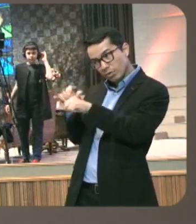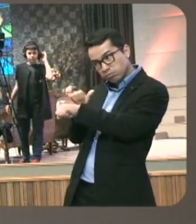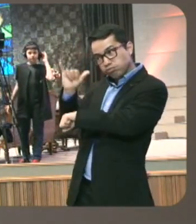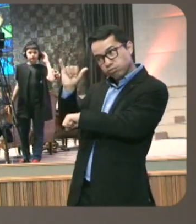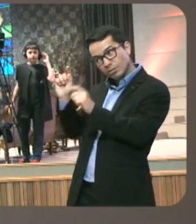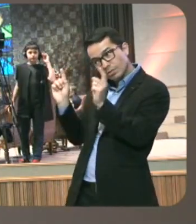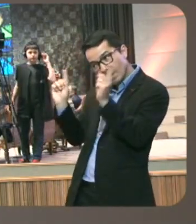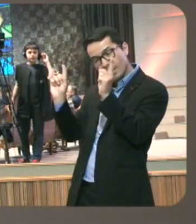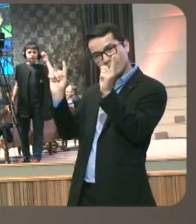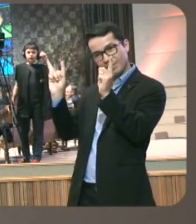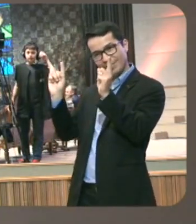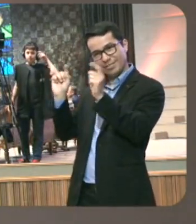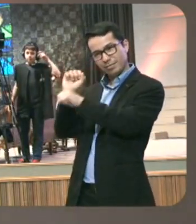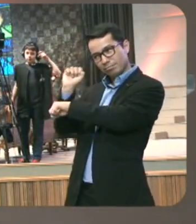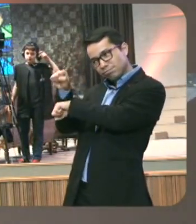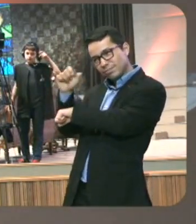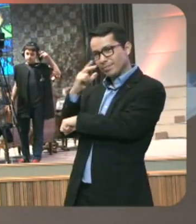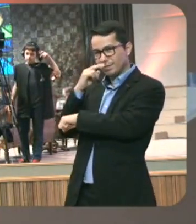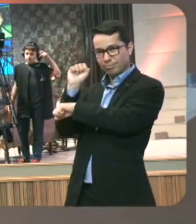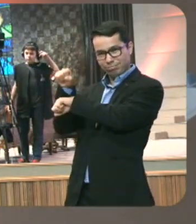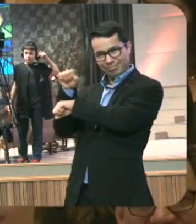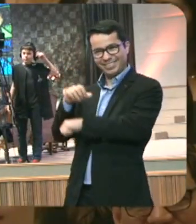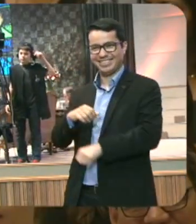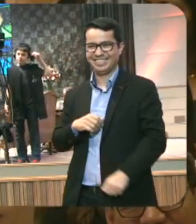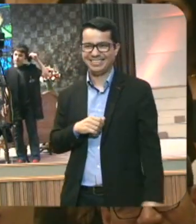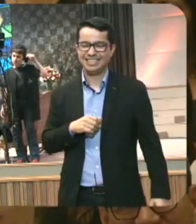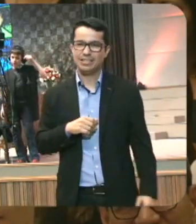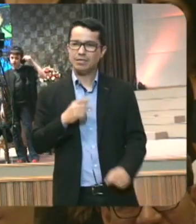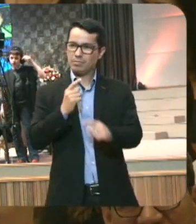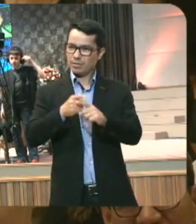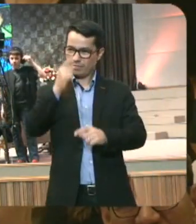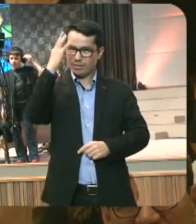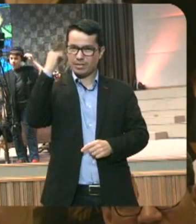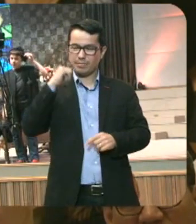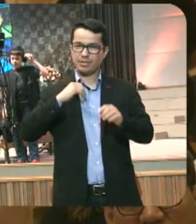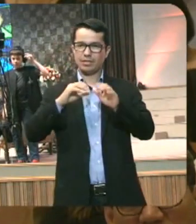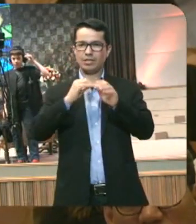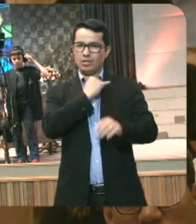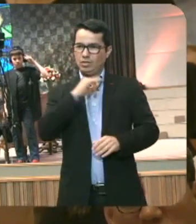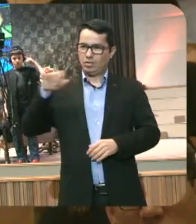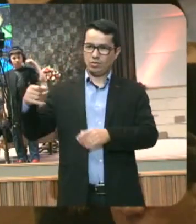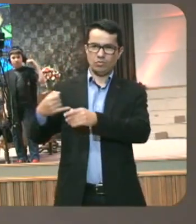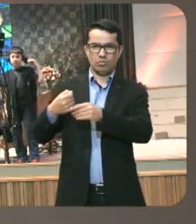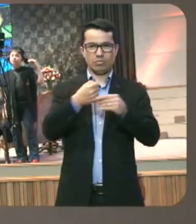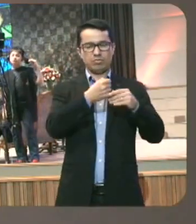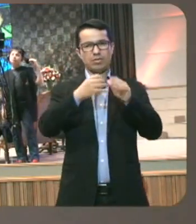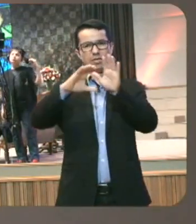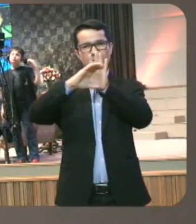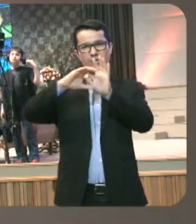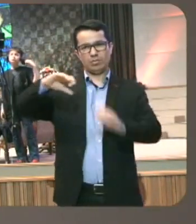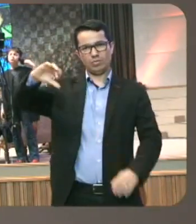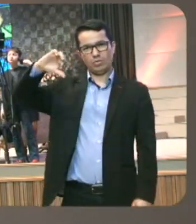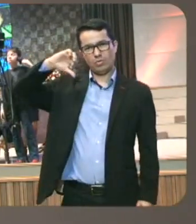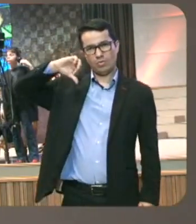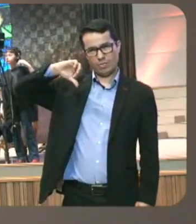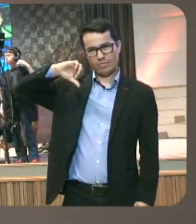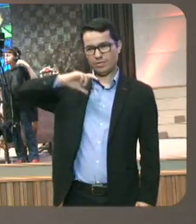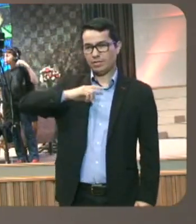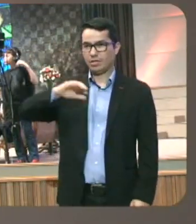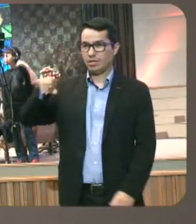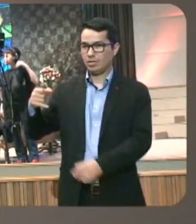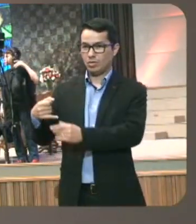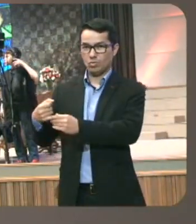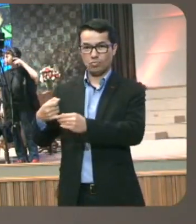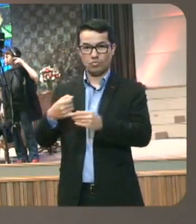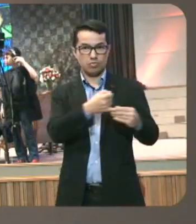também, viu? Por quê? No capítulo 9 do livro de Josué, a gente vai encontrar Josué